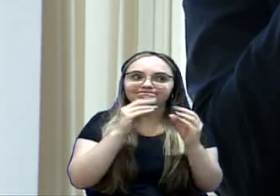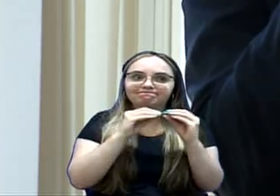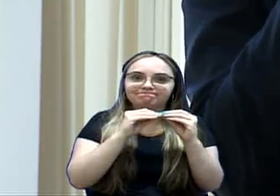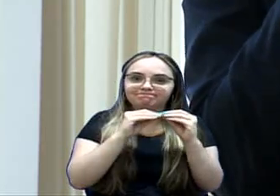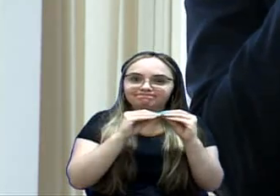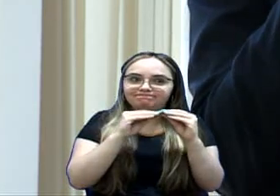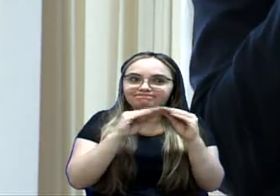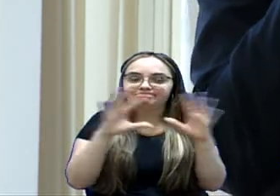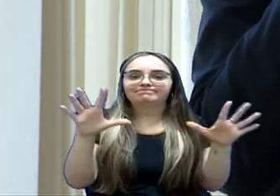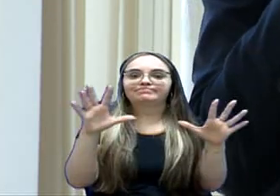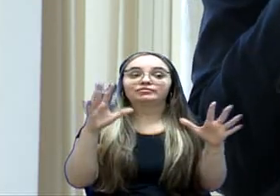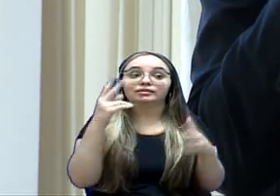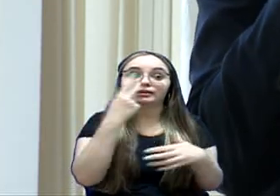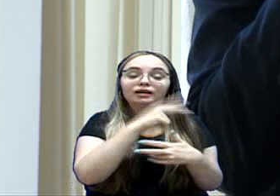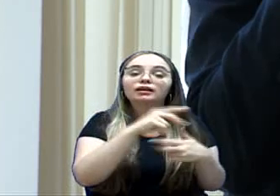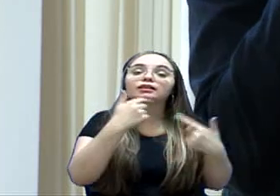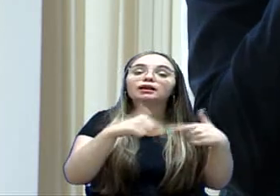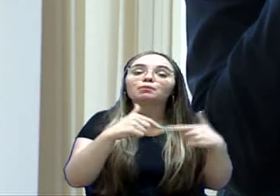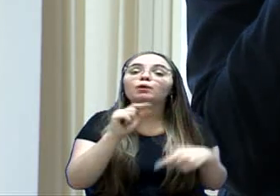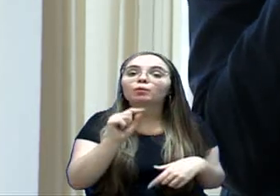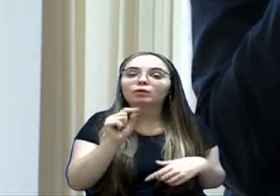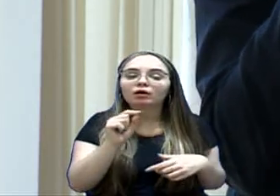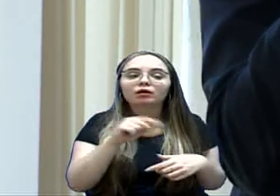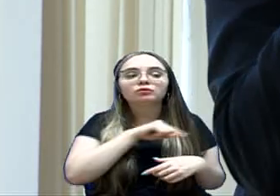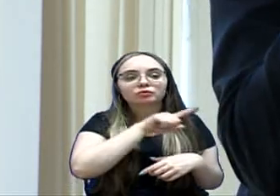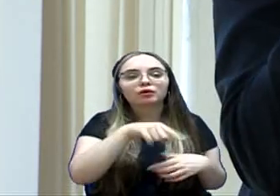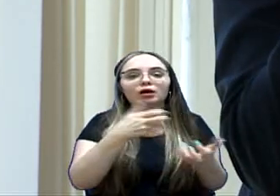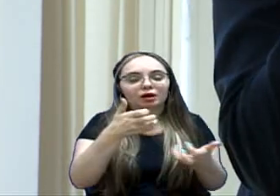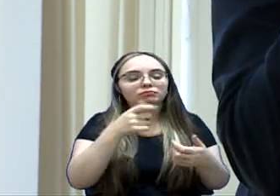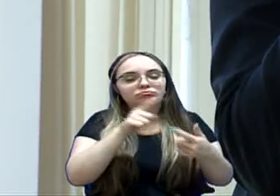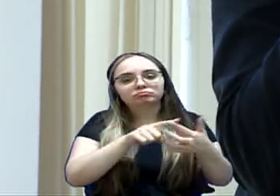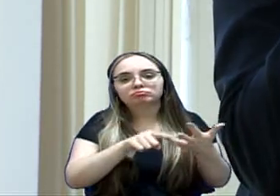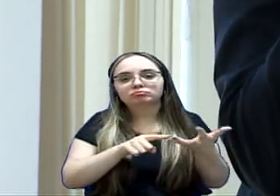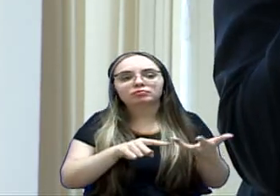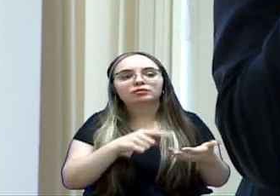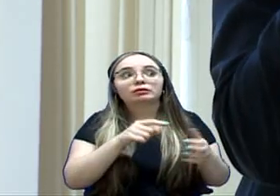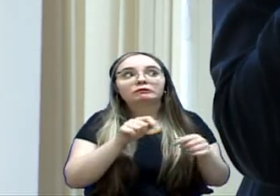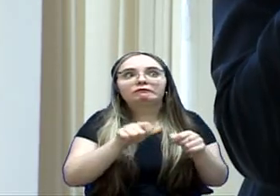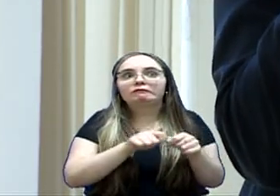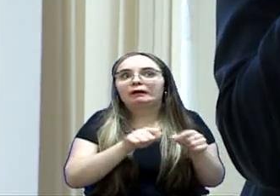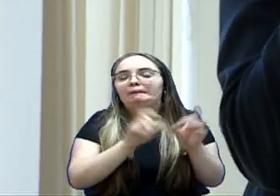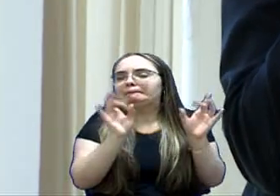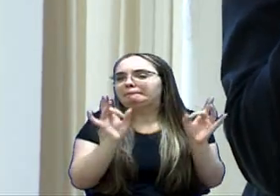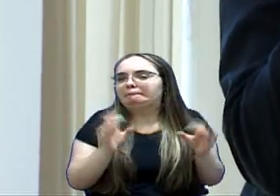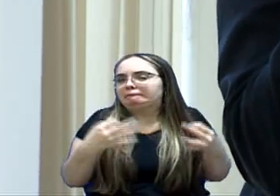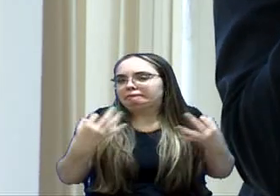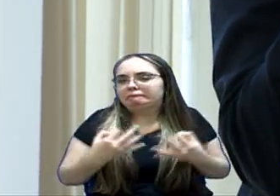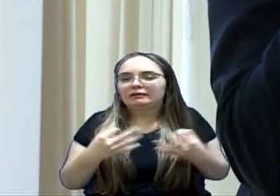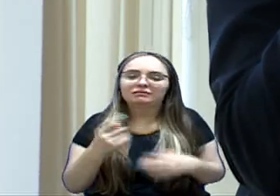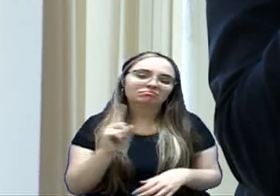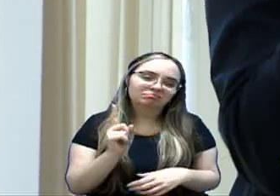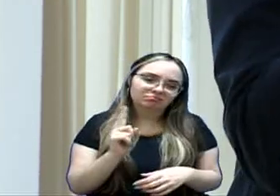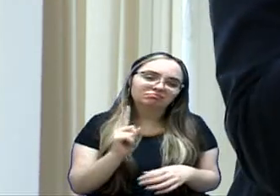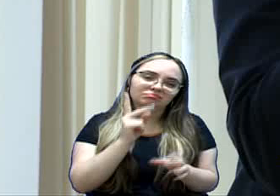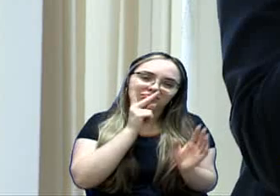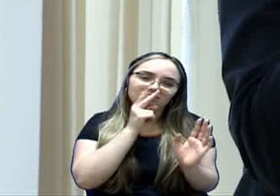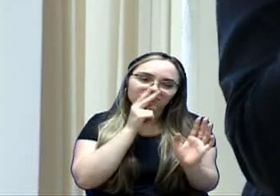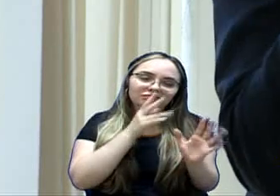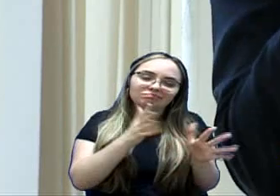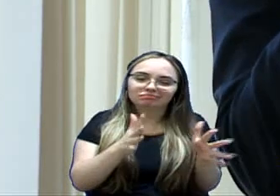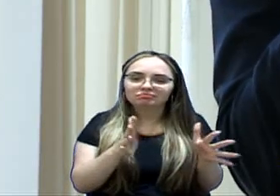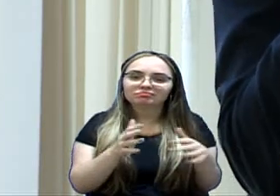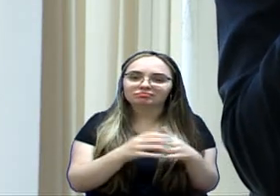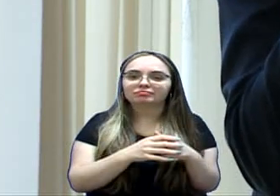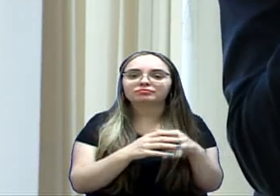pertinentes ao que se esperaria de um poder legislativo. Por quê? Vossa Excelência, todos nós